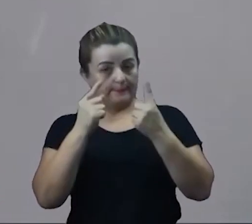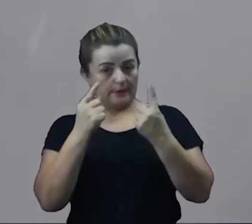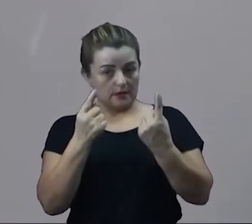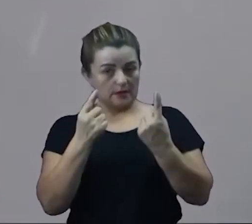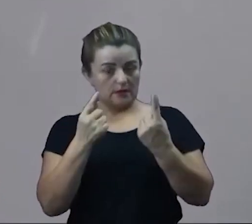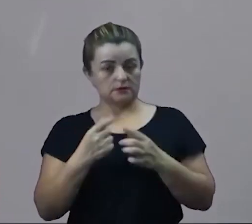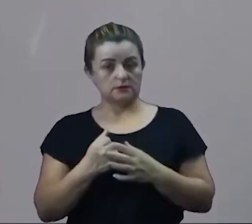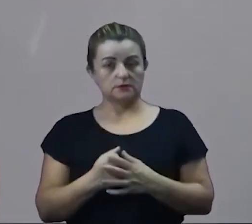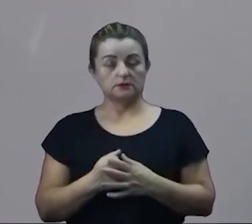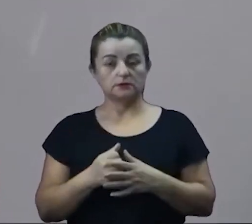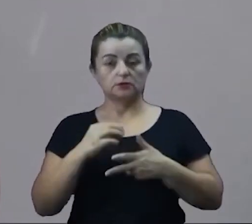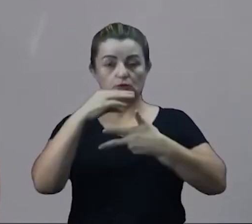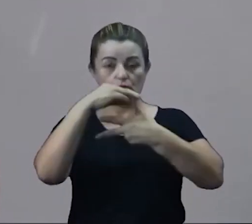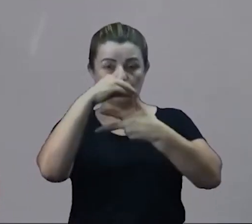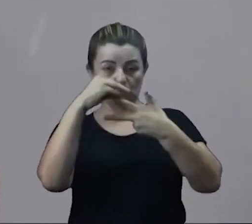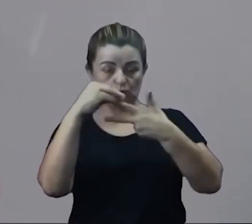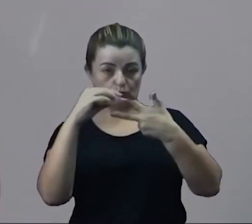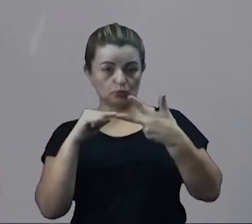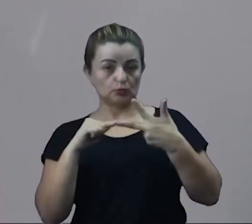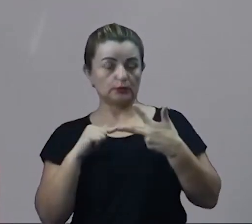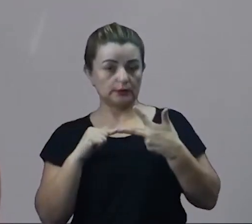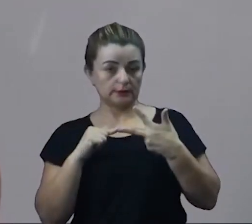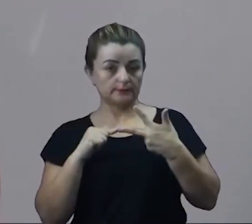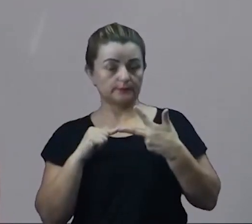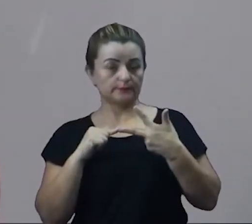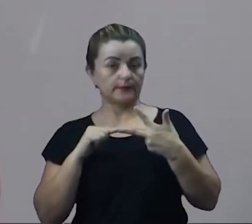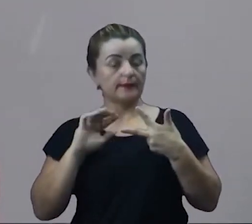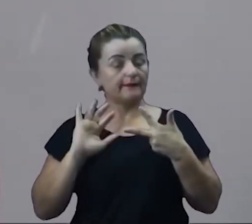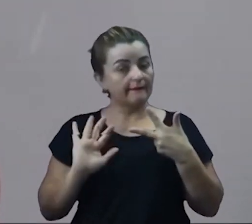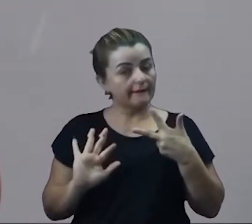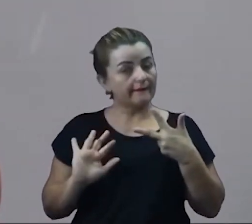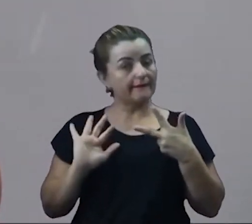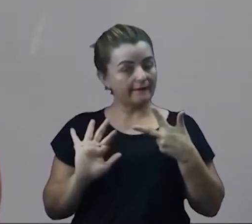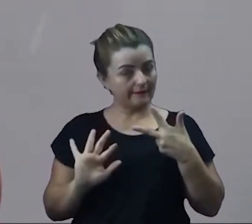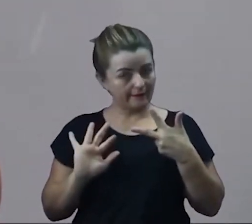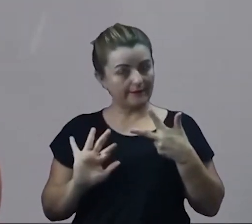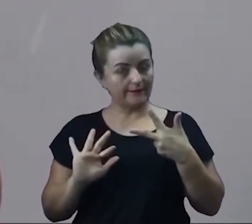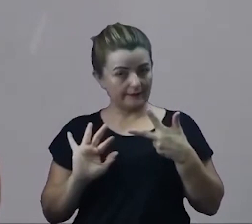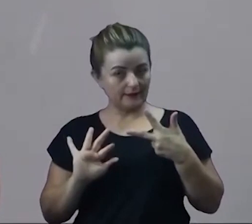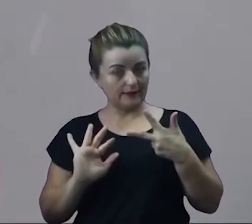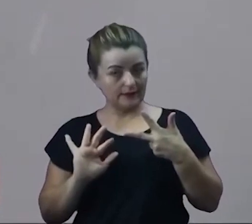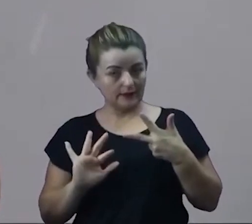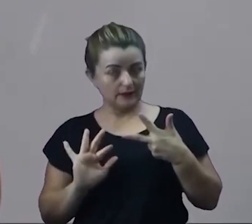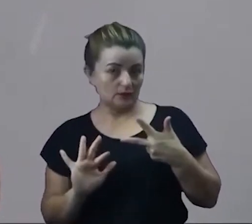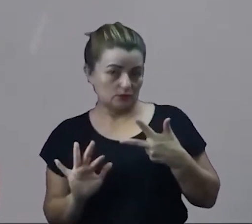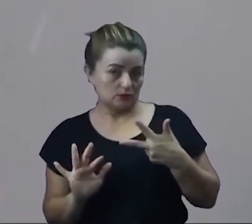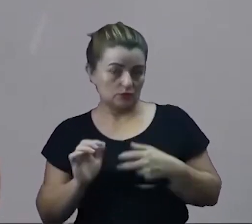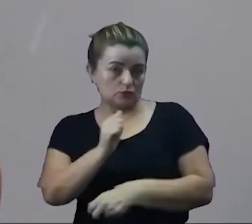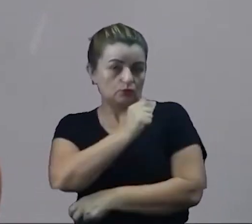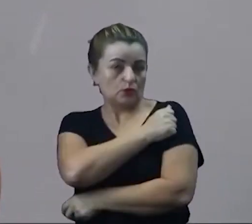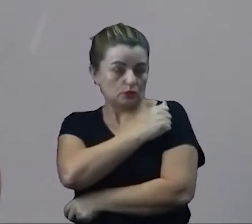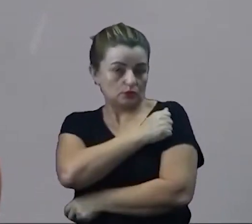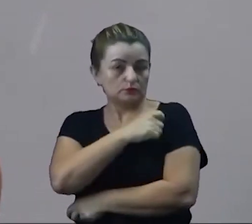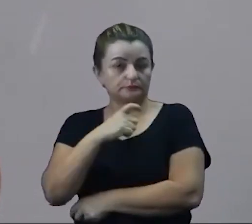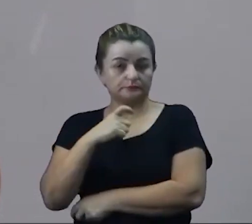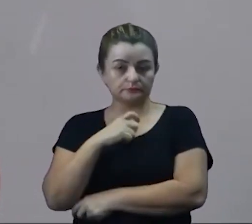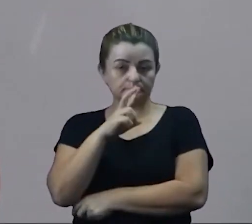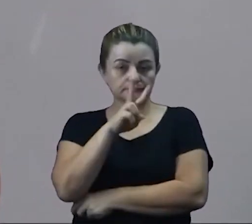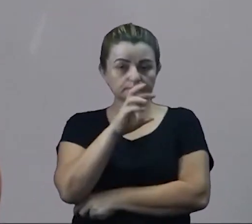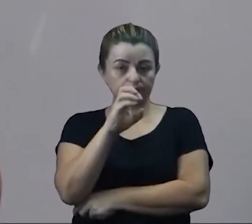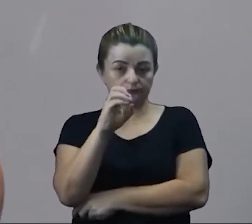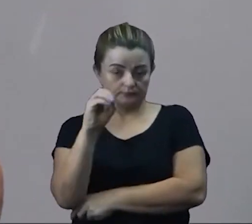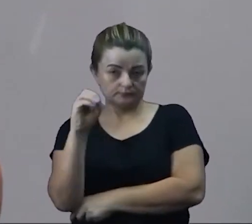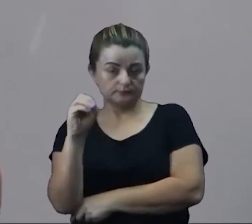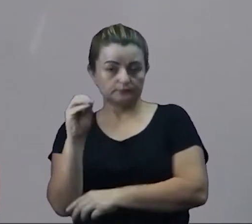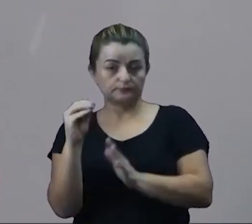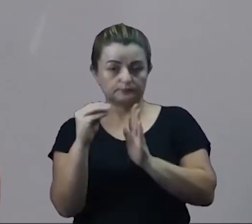Porém, no Enem, é passível, né, de o aluno tirar 200 pontos, sim, em gramática,